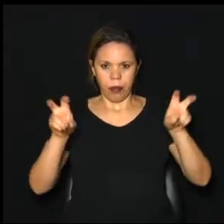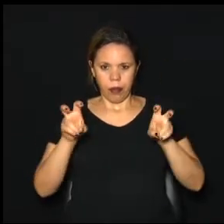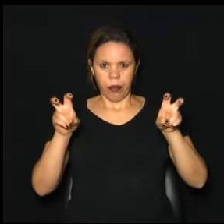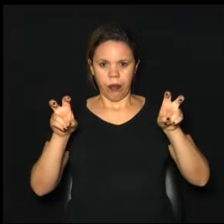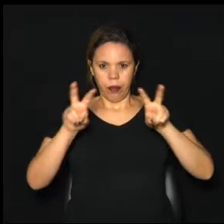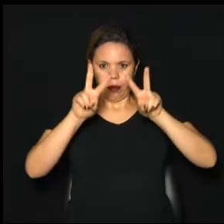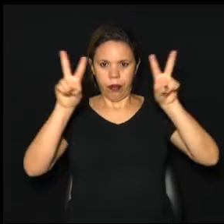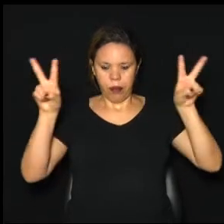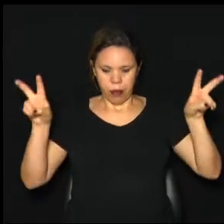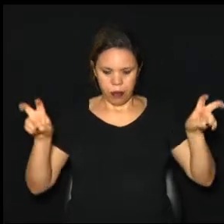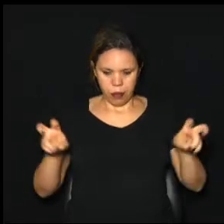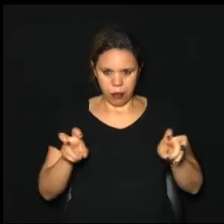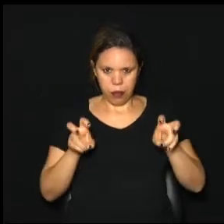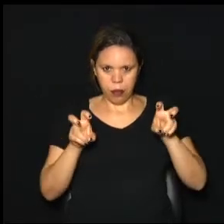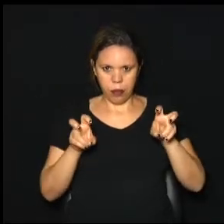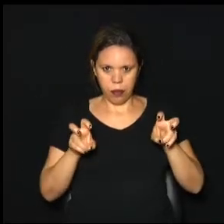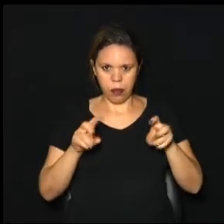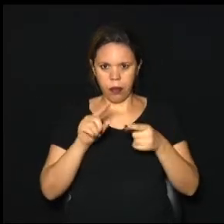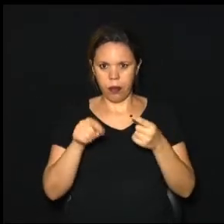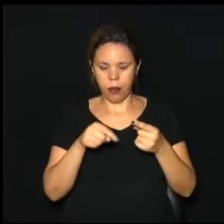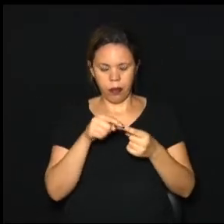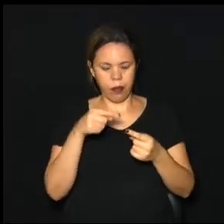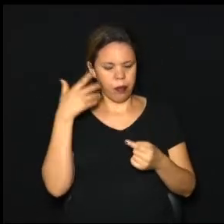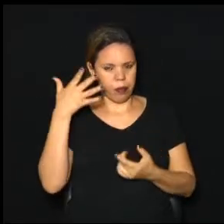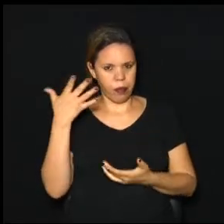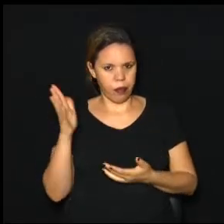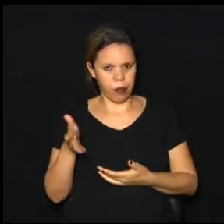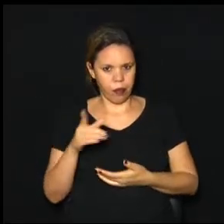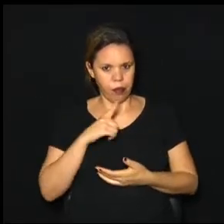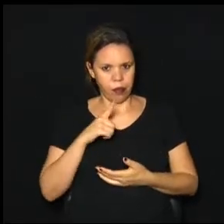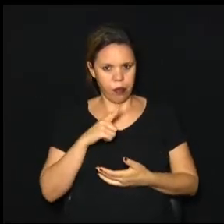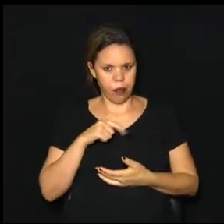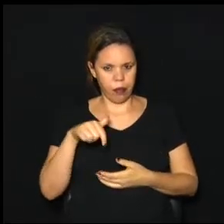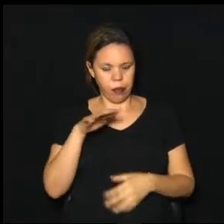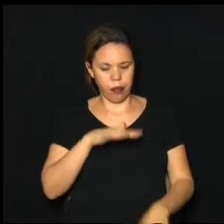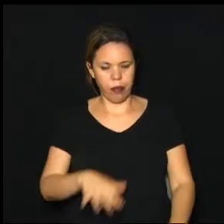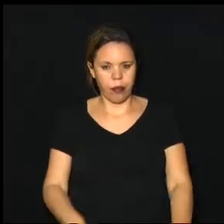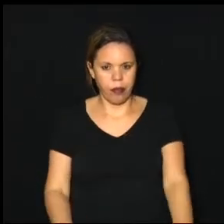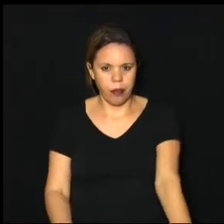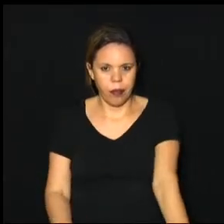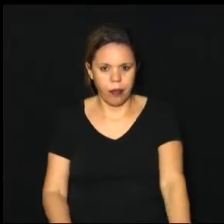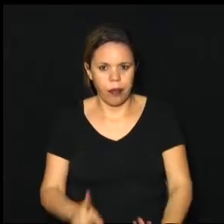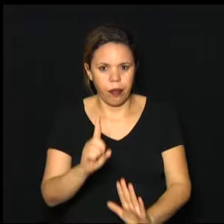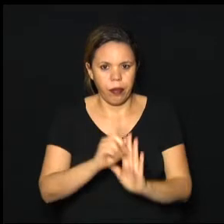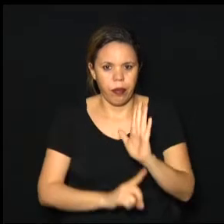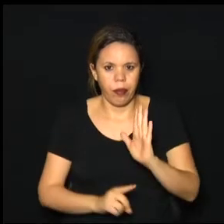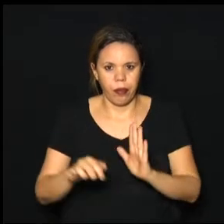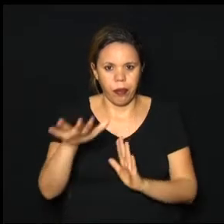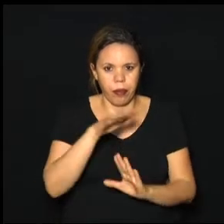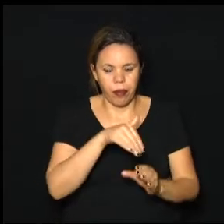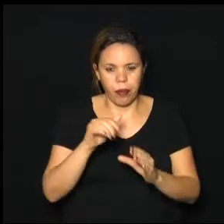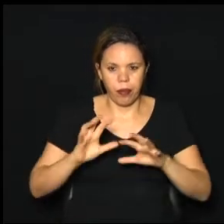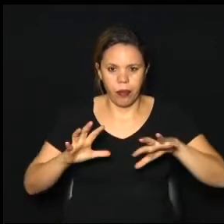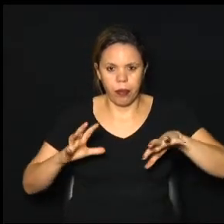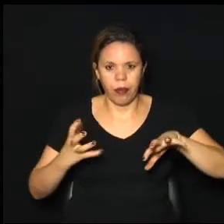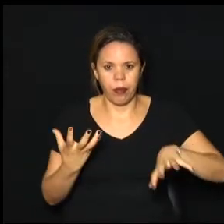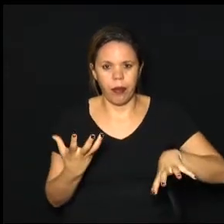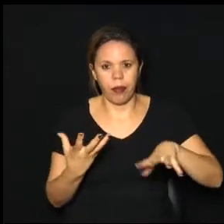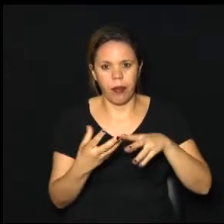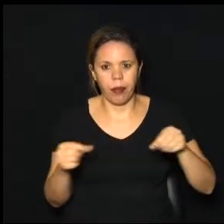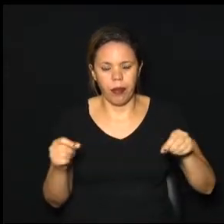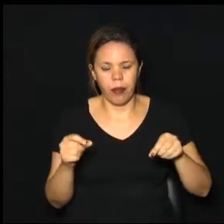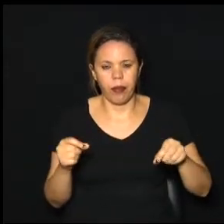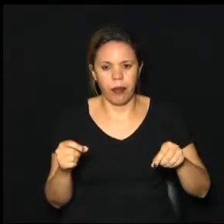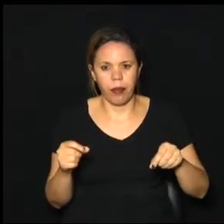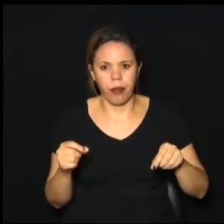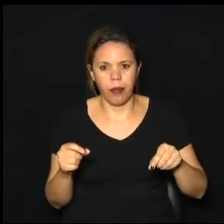não é objeto da palestra, já há no âmbito do direito eleitoral e do Congresso Nacional, de maneira